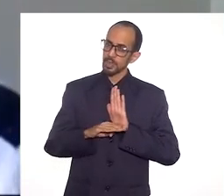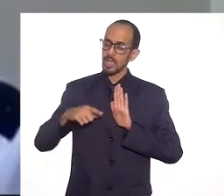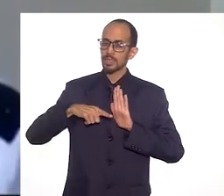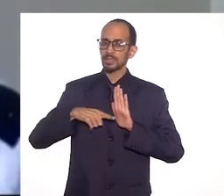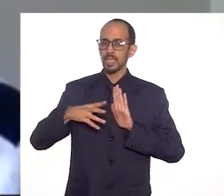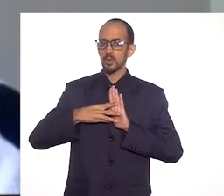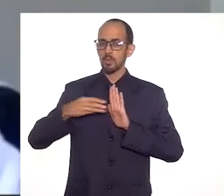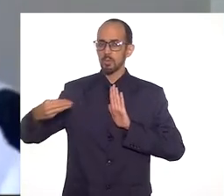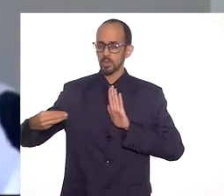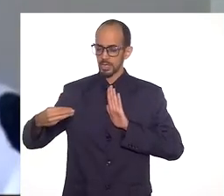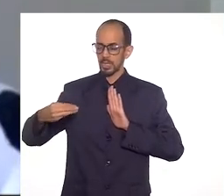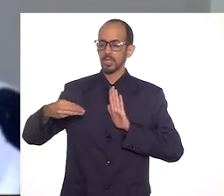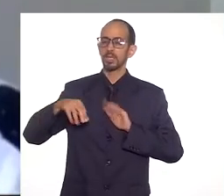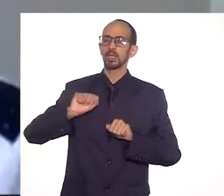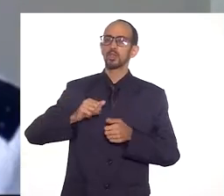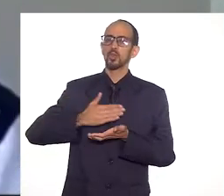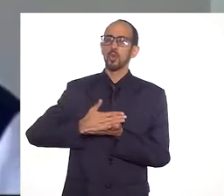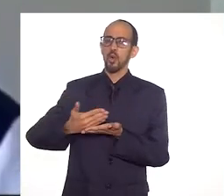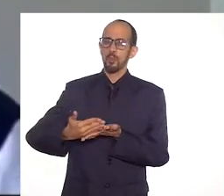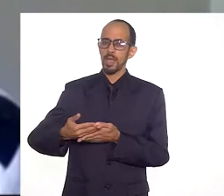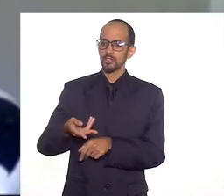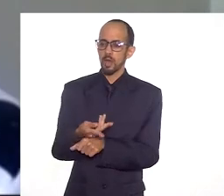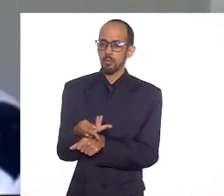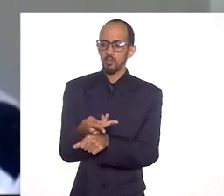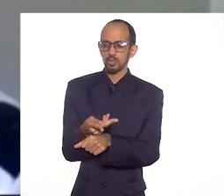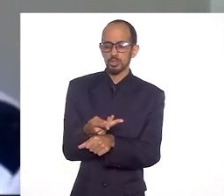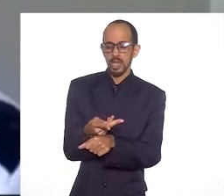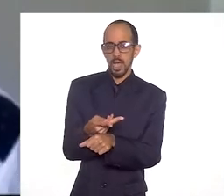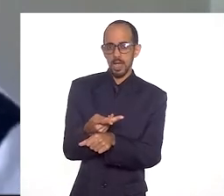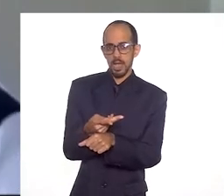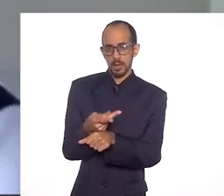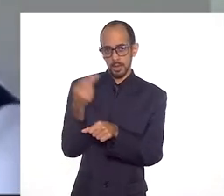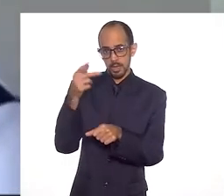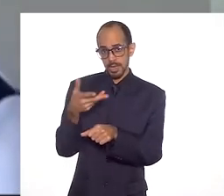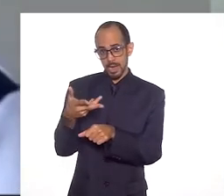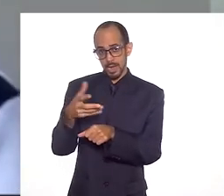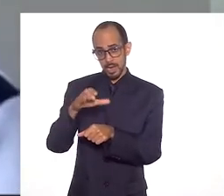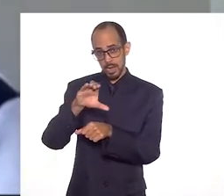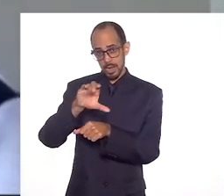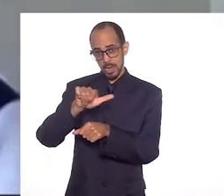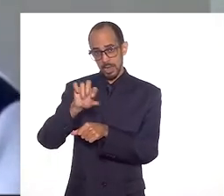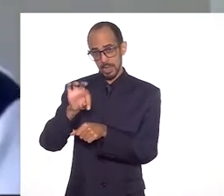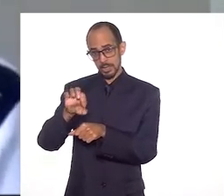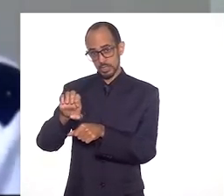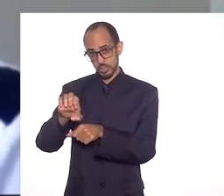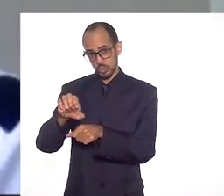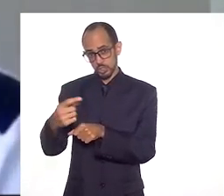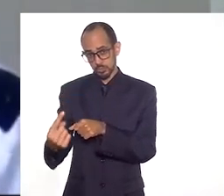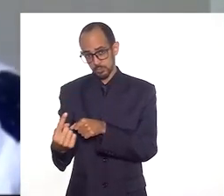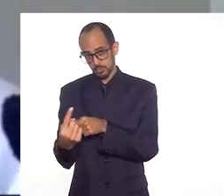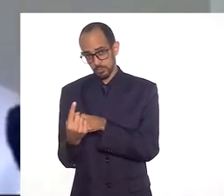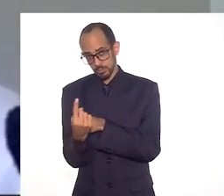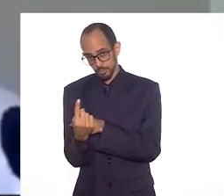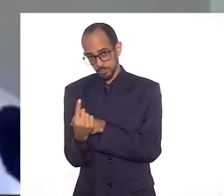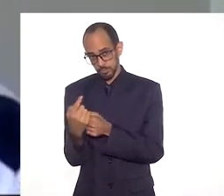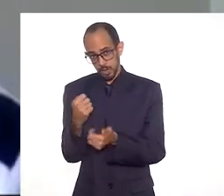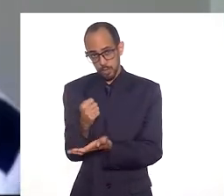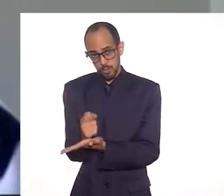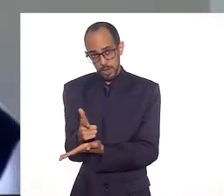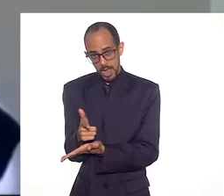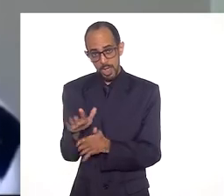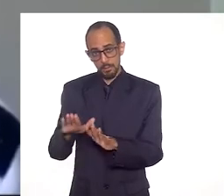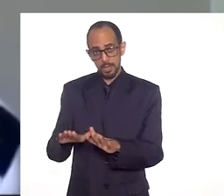modelam, eles fazem o MVP, começam a buscar clientes e chega um momento que aquele